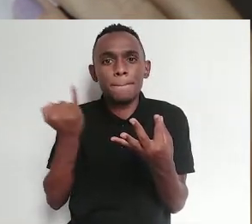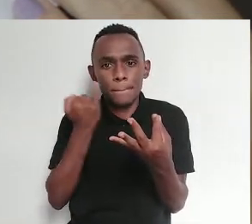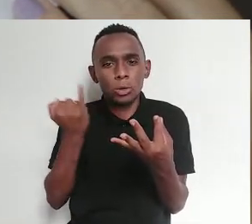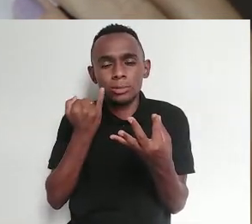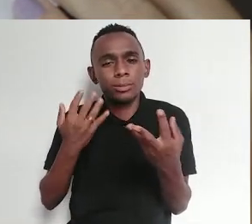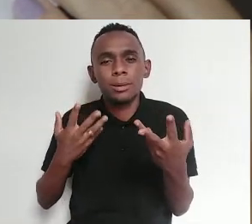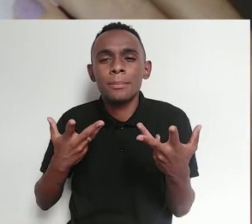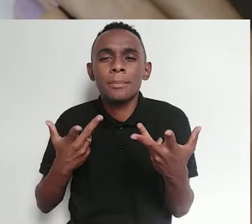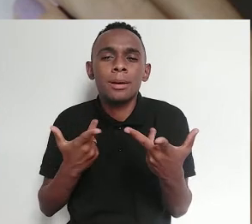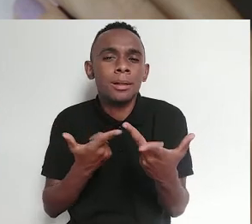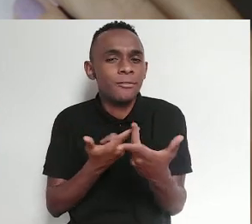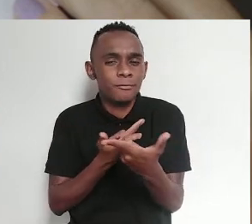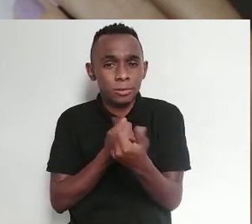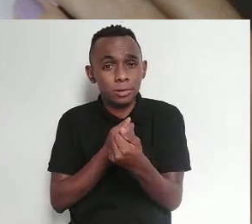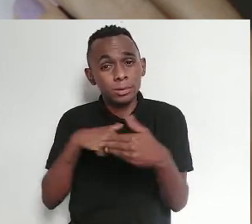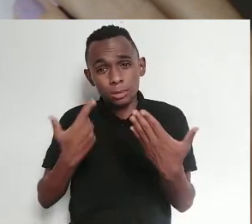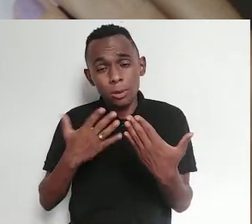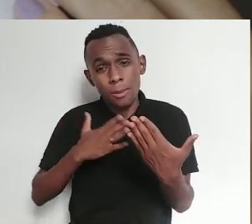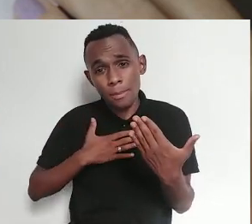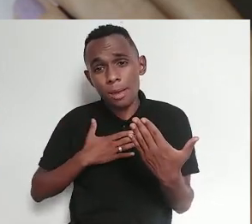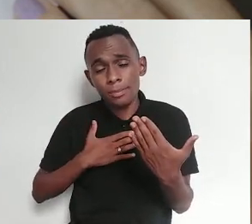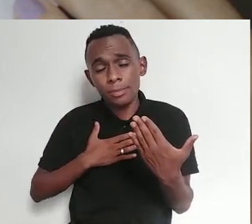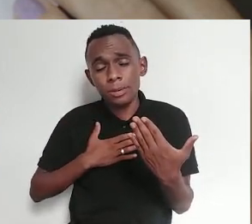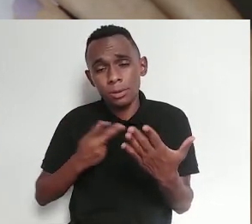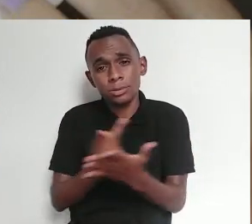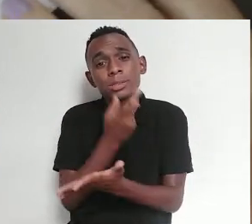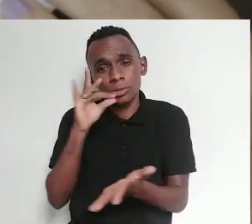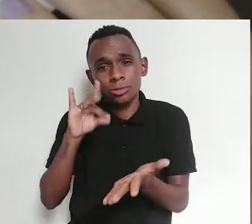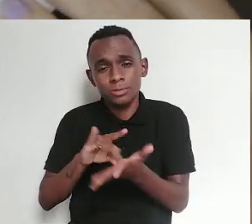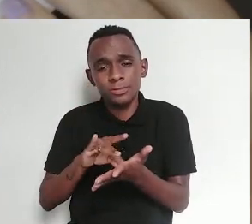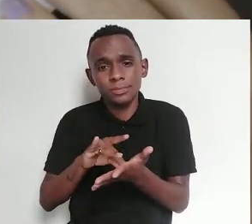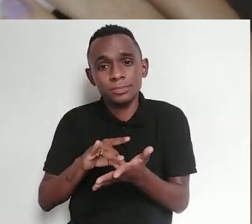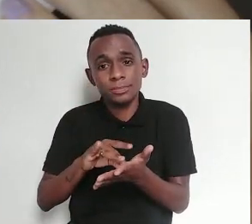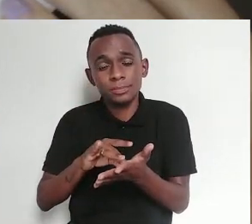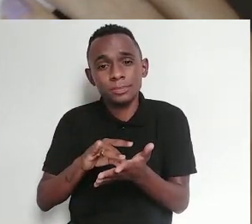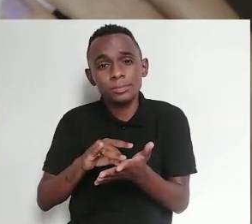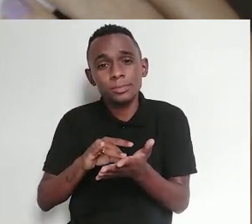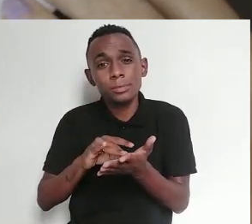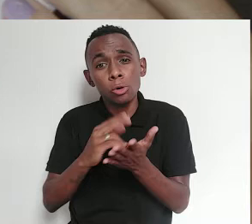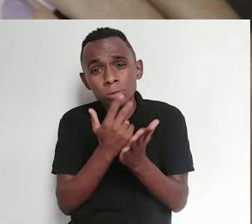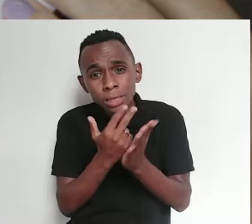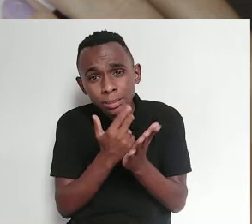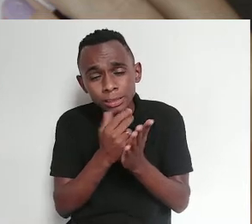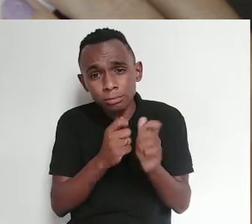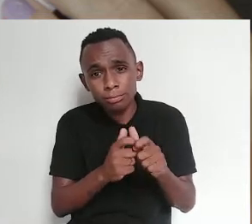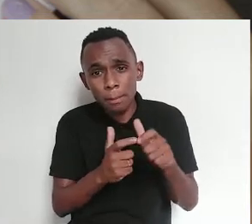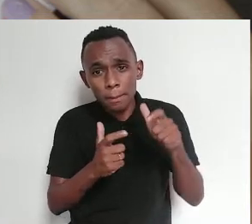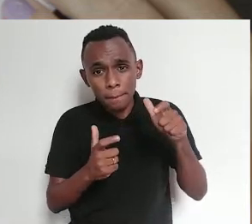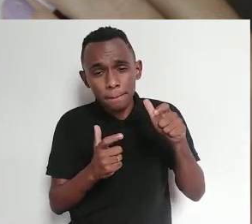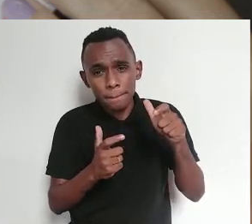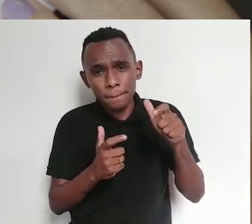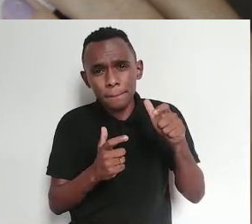sua beleza e no meu caso funciona mais assim. A mandala ela é encontrada em